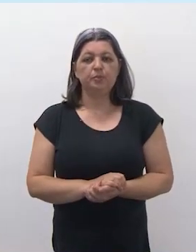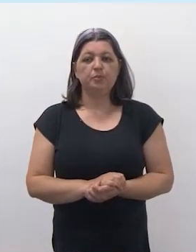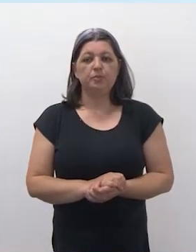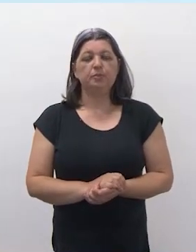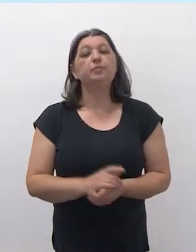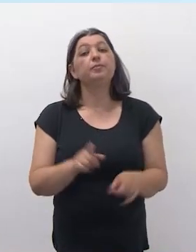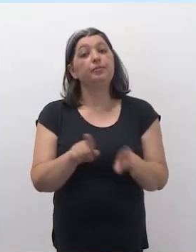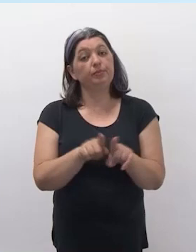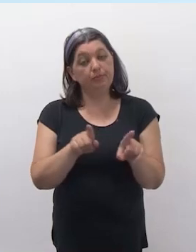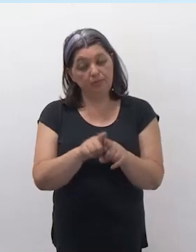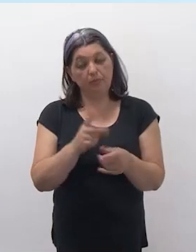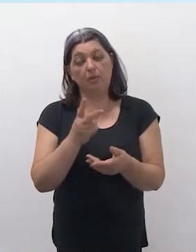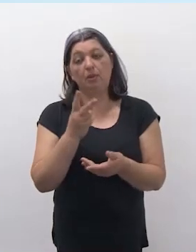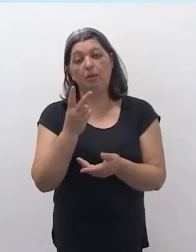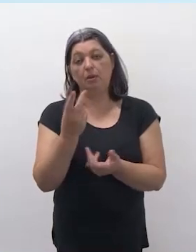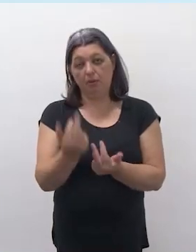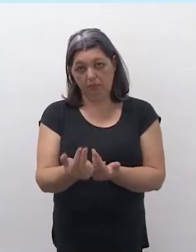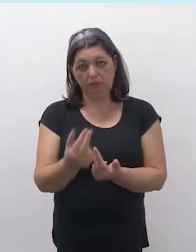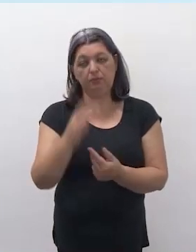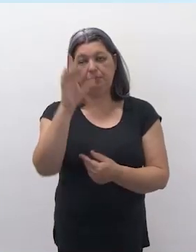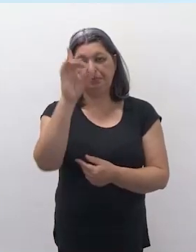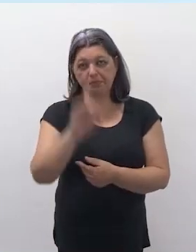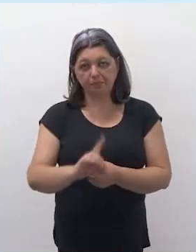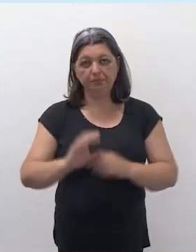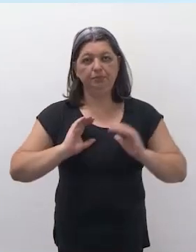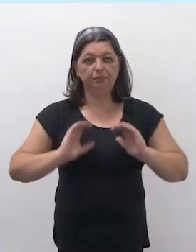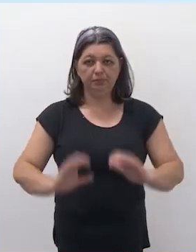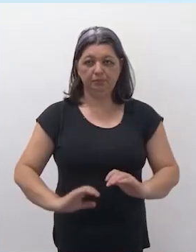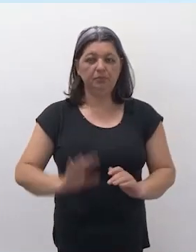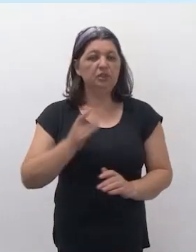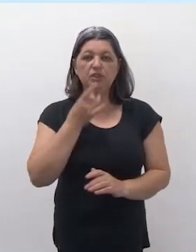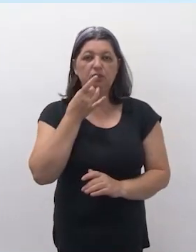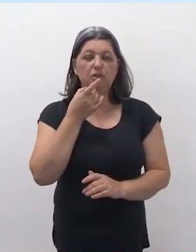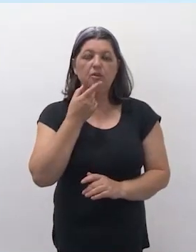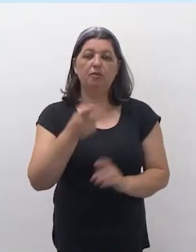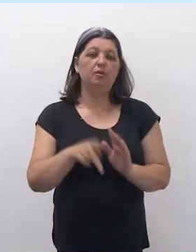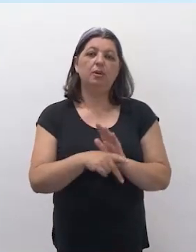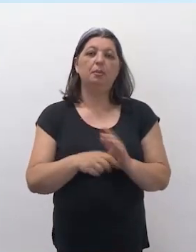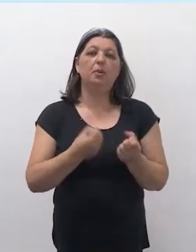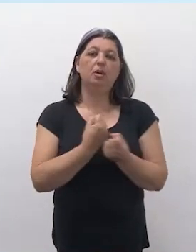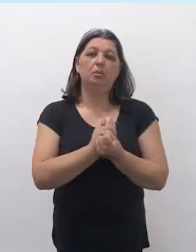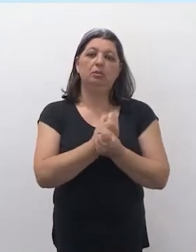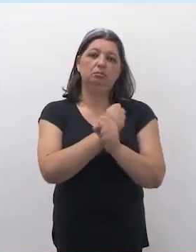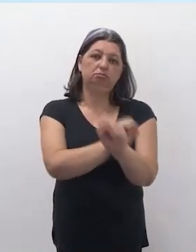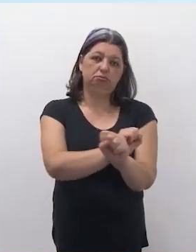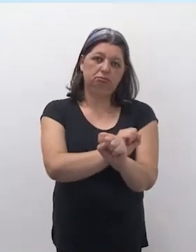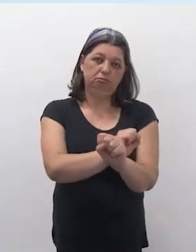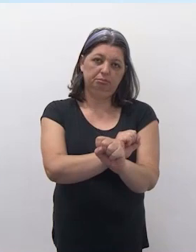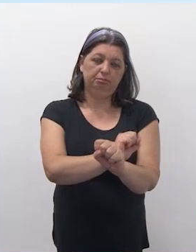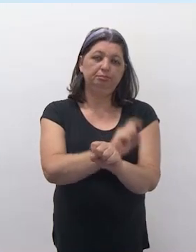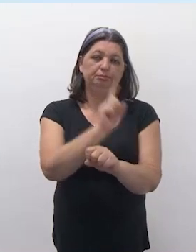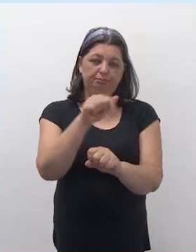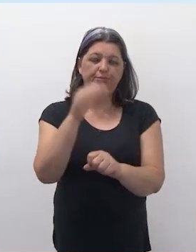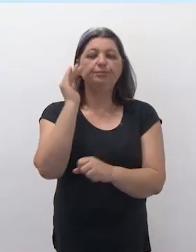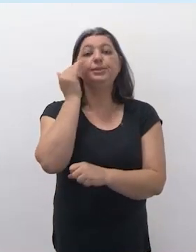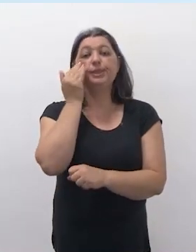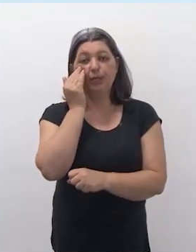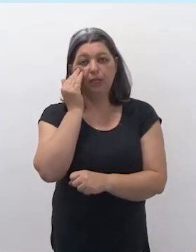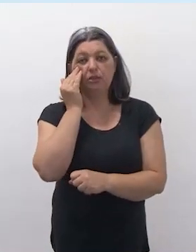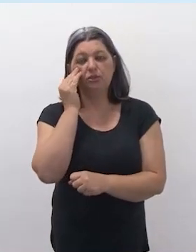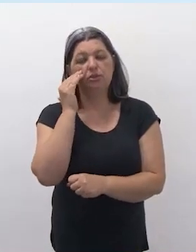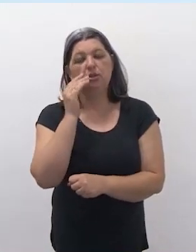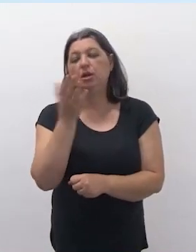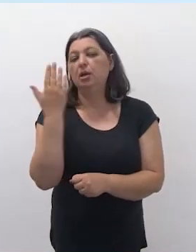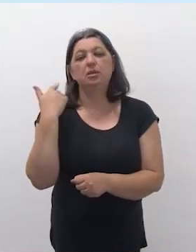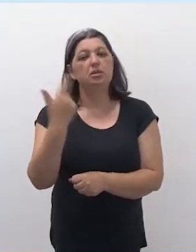posso dizer dos direitos civis, então é só falar a palavra escravismo, né? Escravidão, que a gente já entende que não tinha